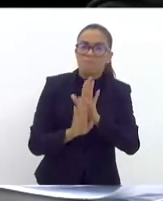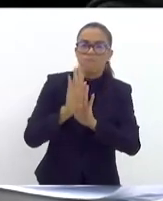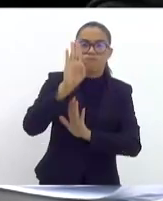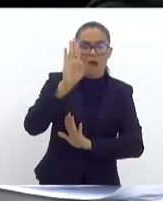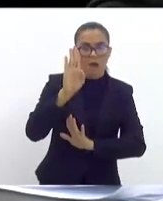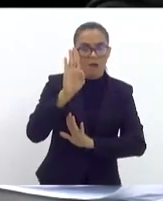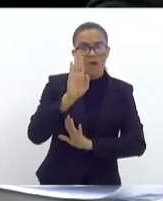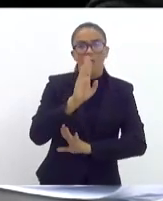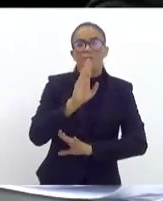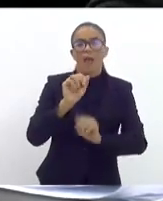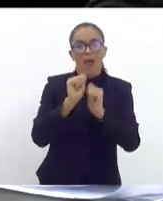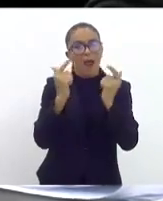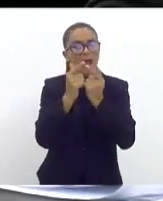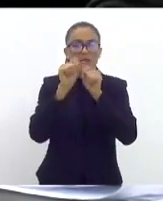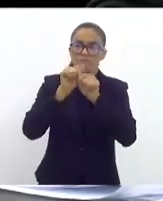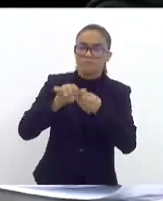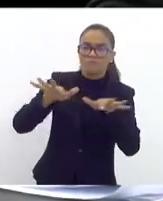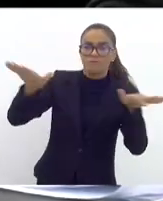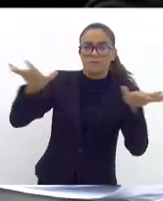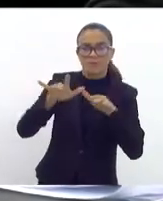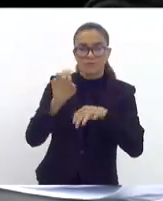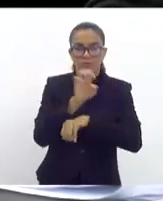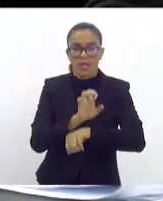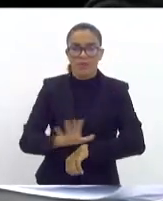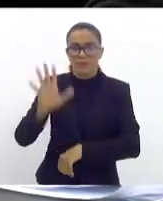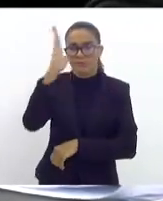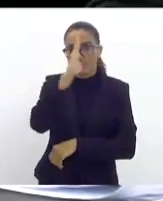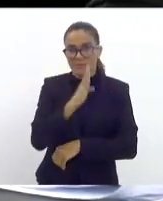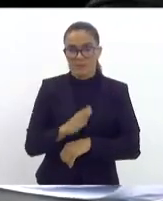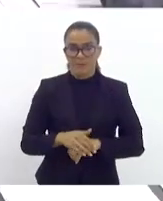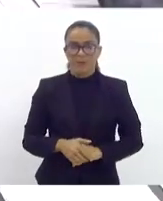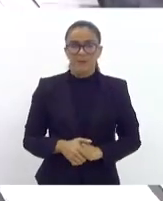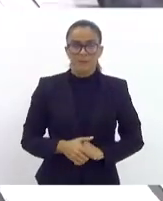pelo Estado da fora Muito obrigado a vocês obrigado